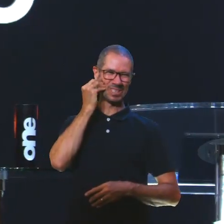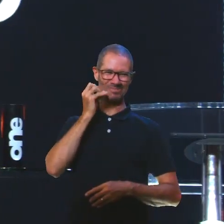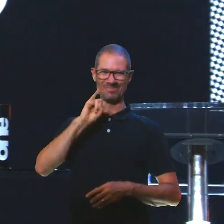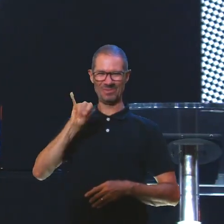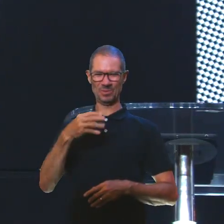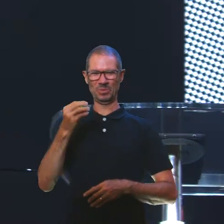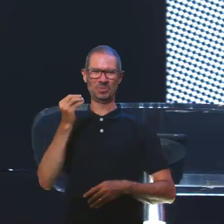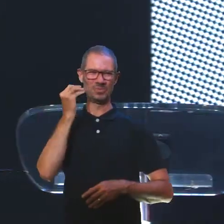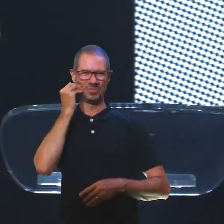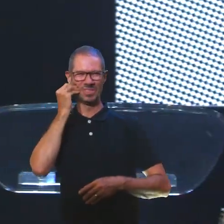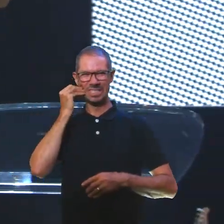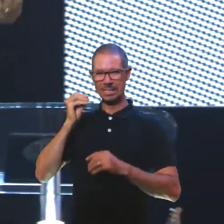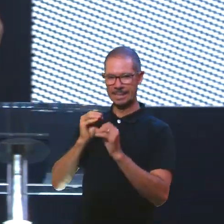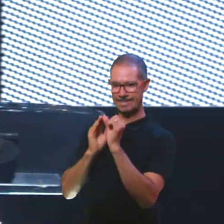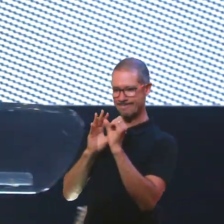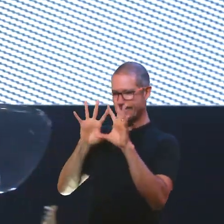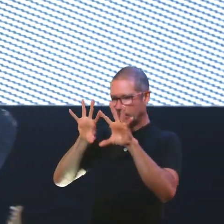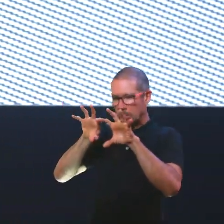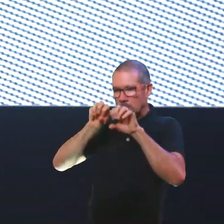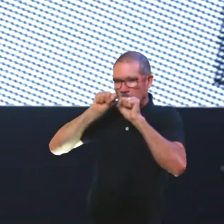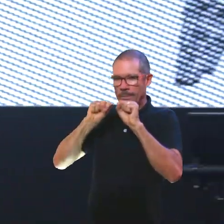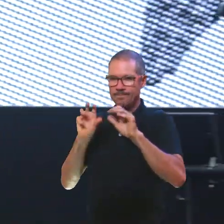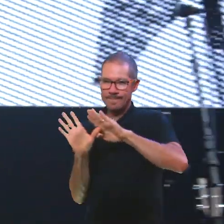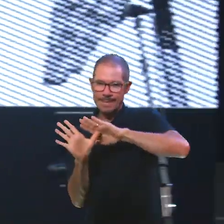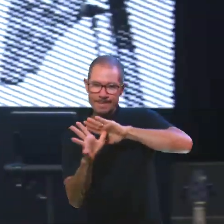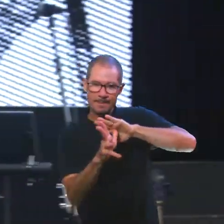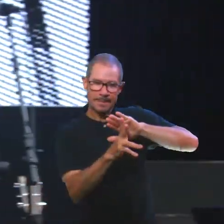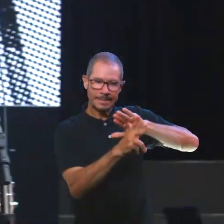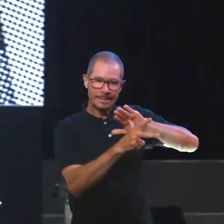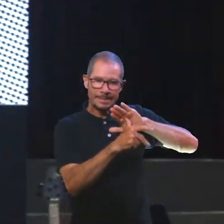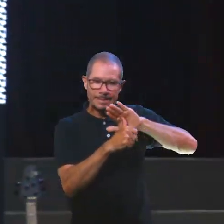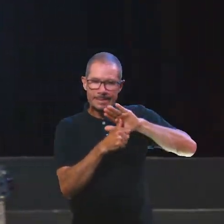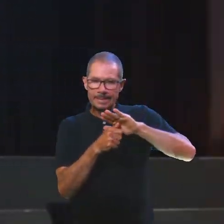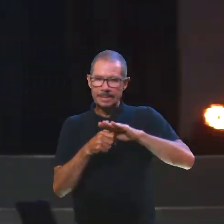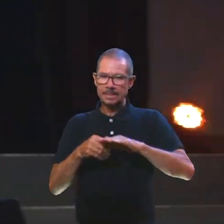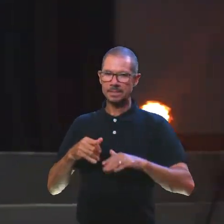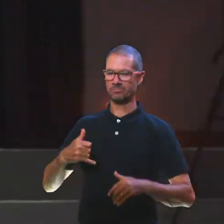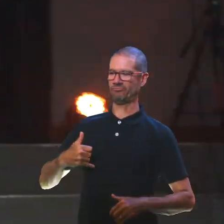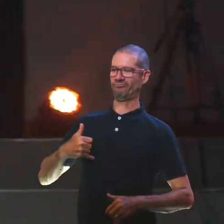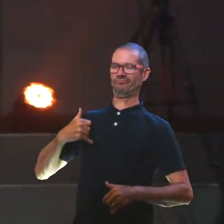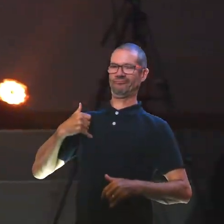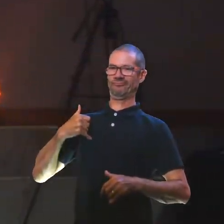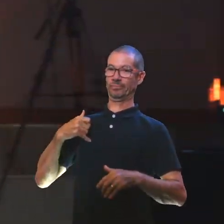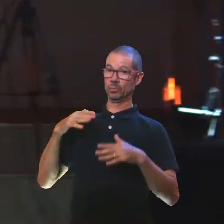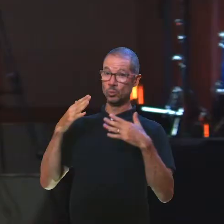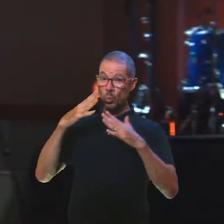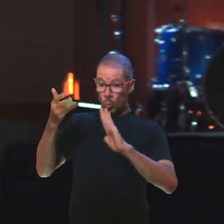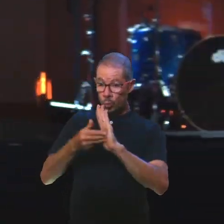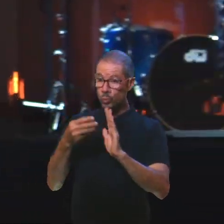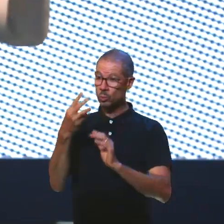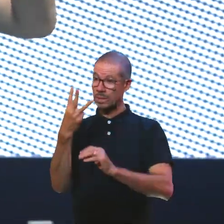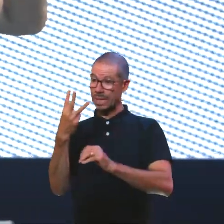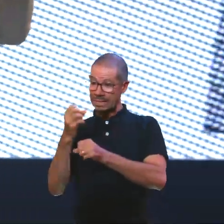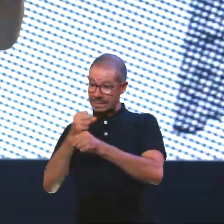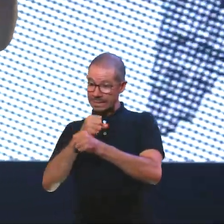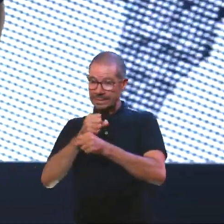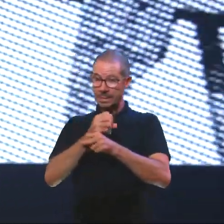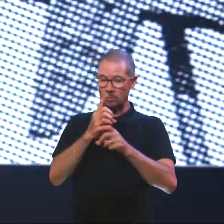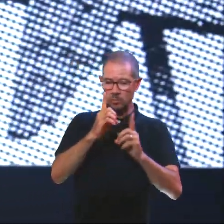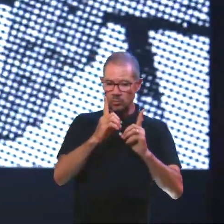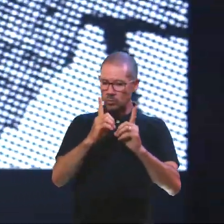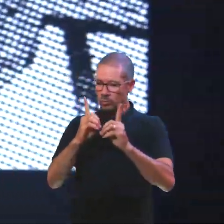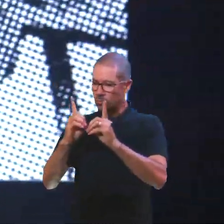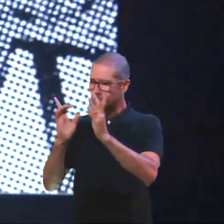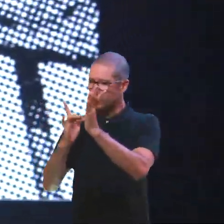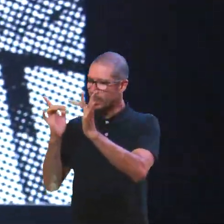áreas obscuras com relação ao roubo e à ganância que ele não permitiu que o Senhor tocasse. E durante 3 anos, ele caminhou com